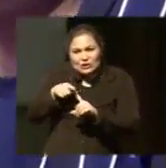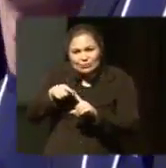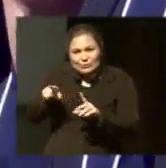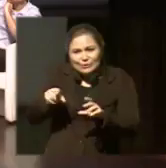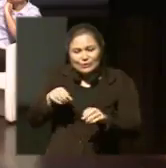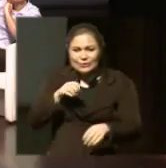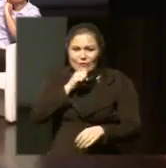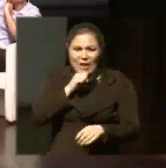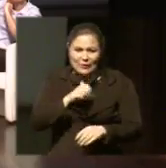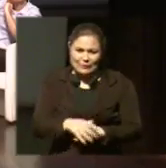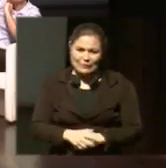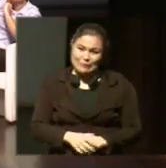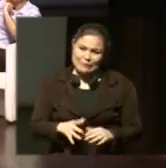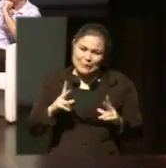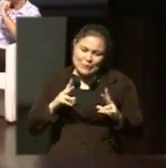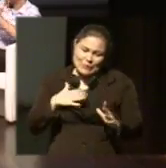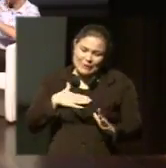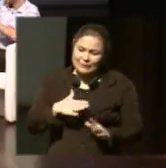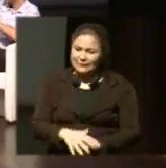particularmente.